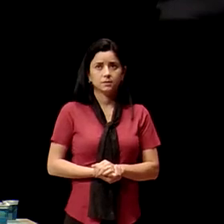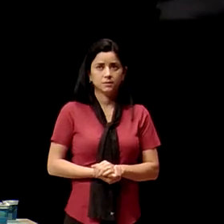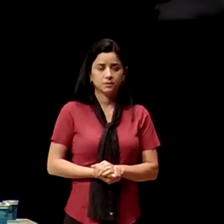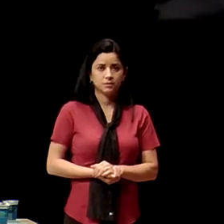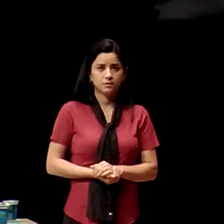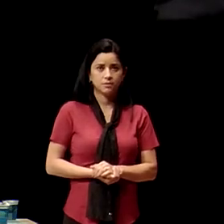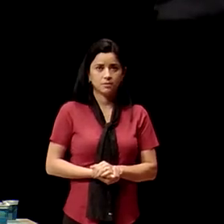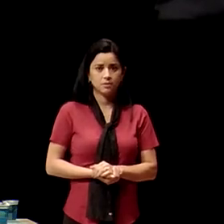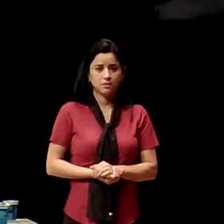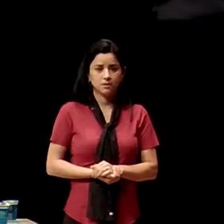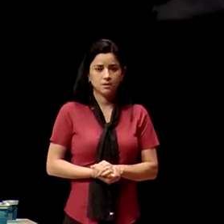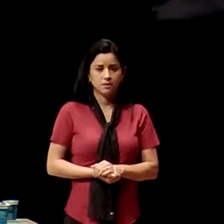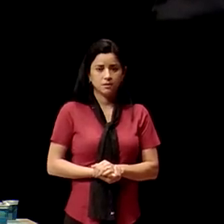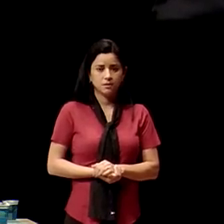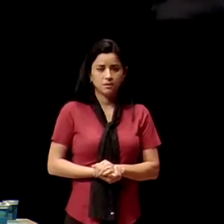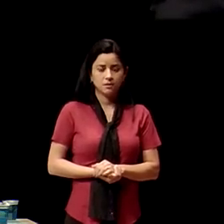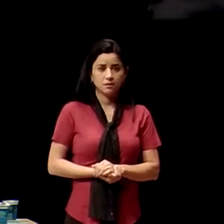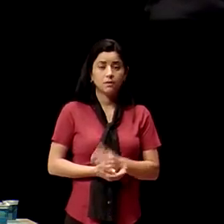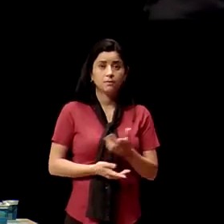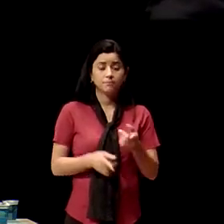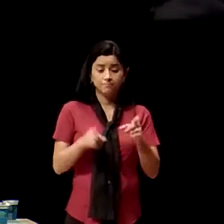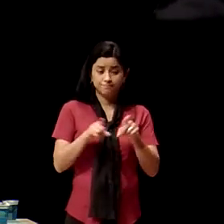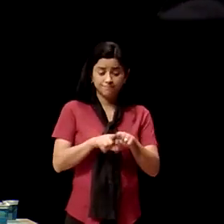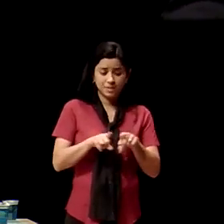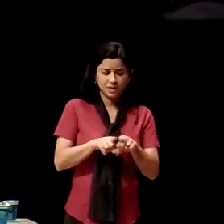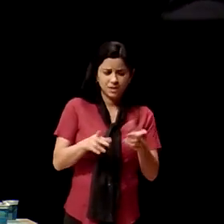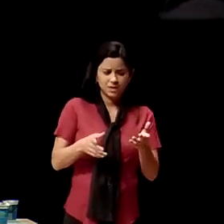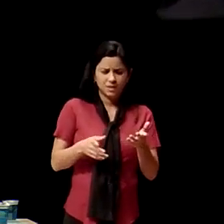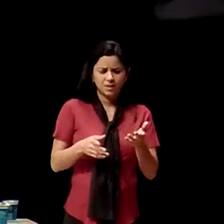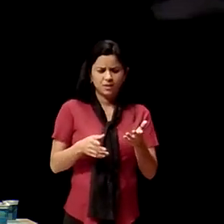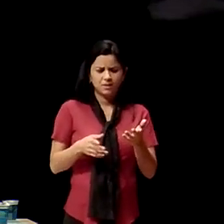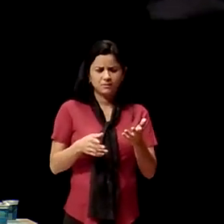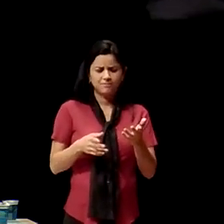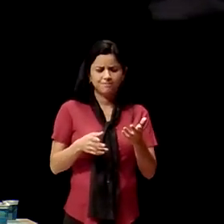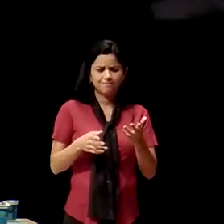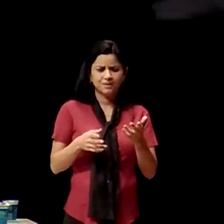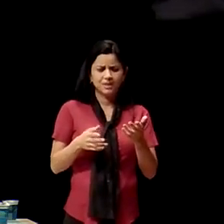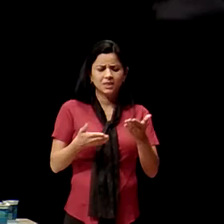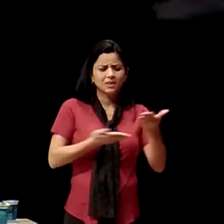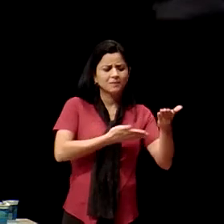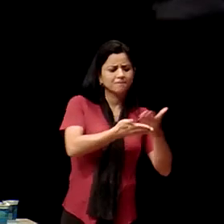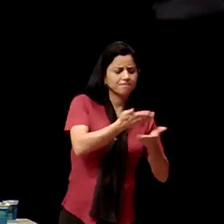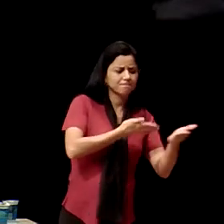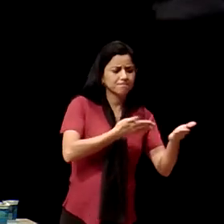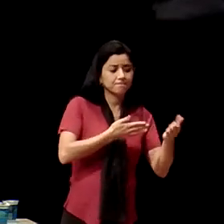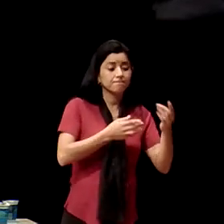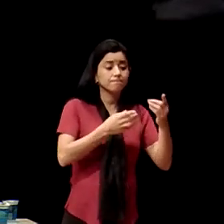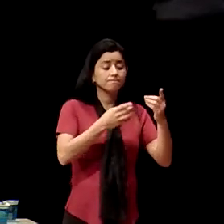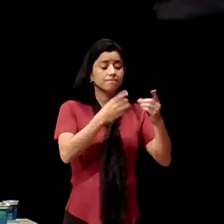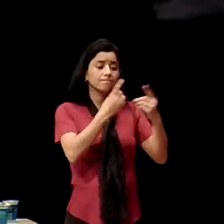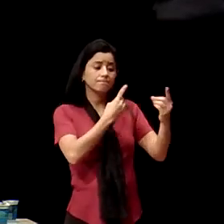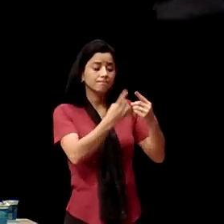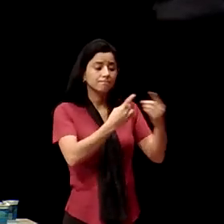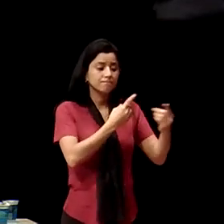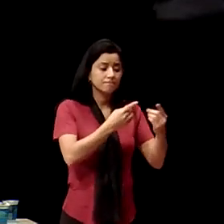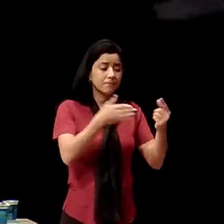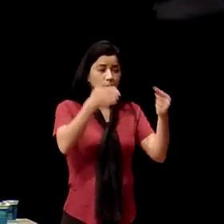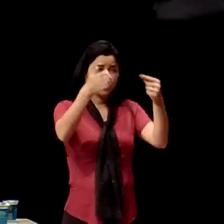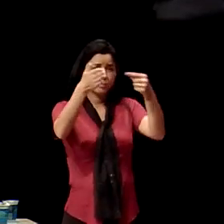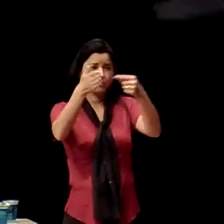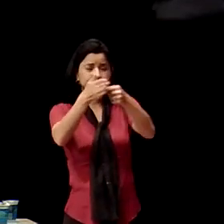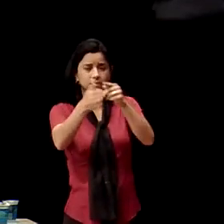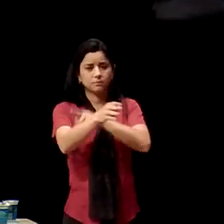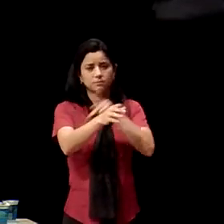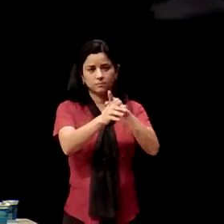debate on the nature of its mission. E também isso é relacionado com o debate sobre a missão da pedagogia